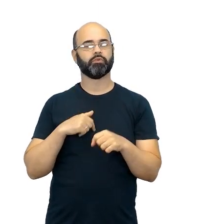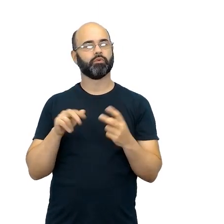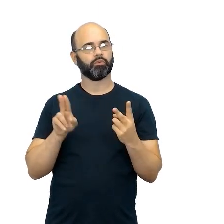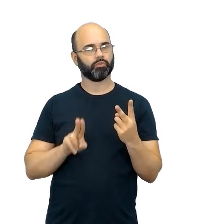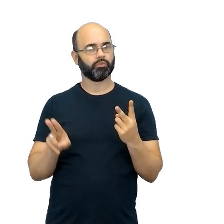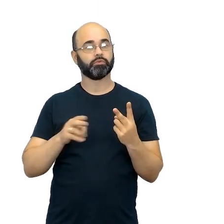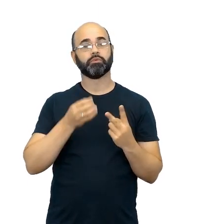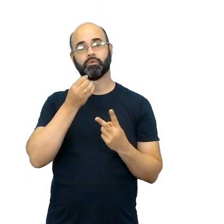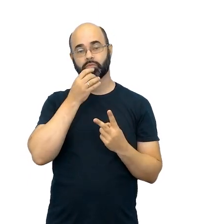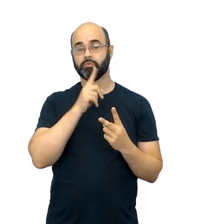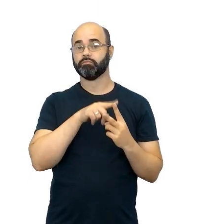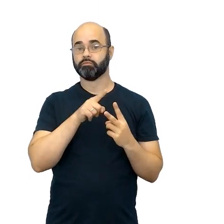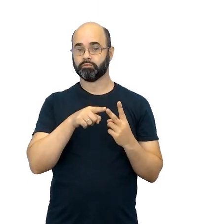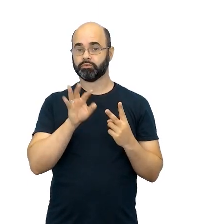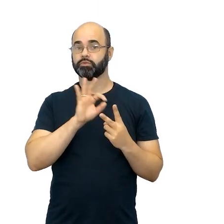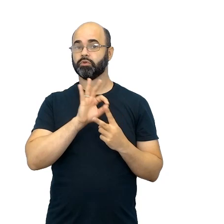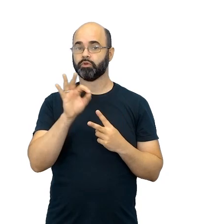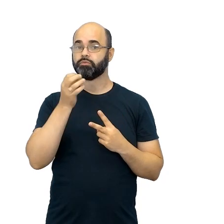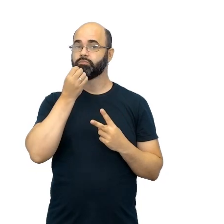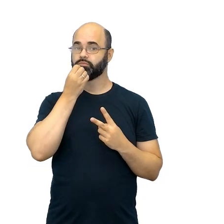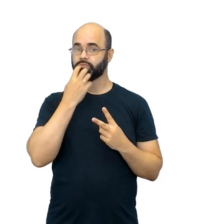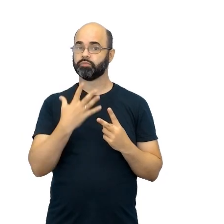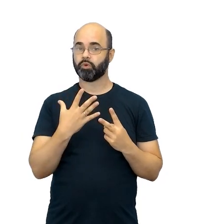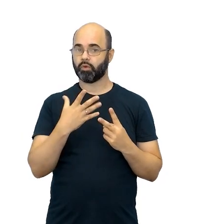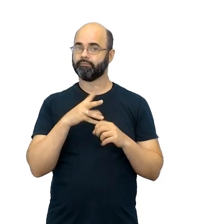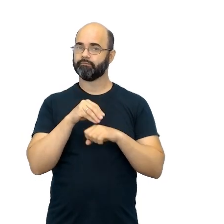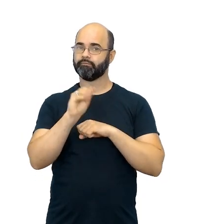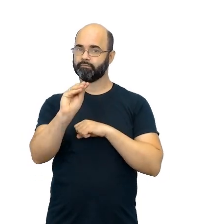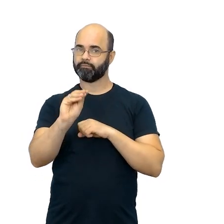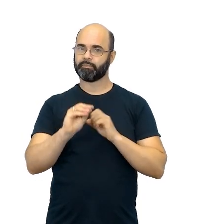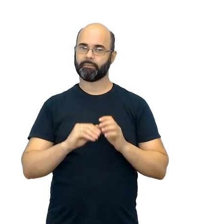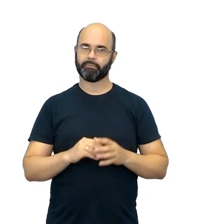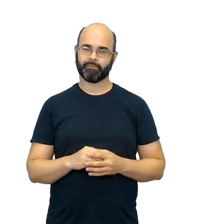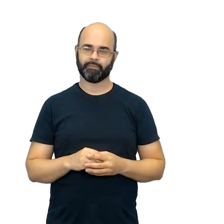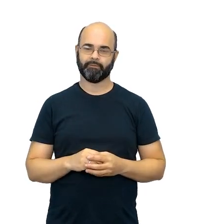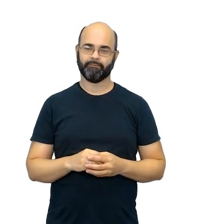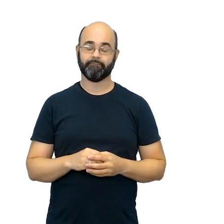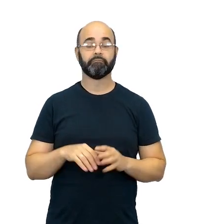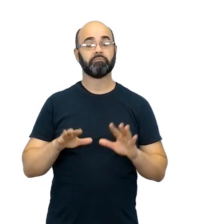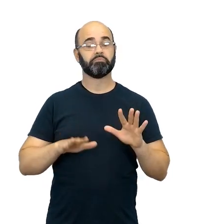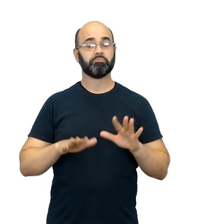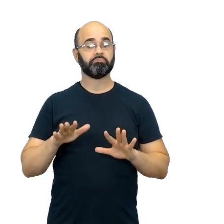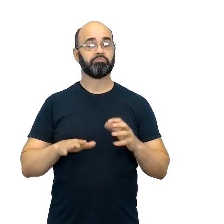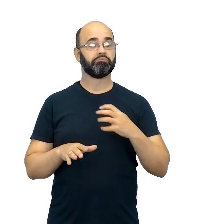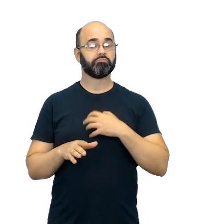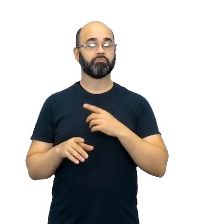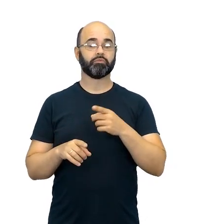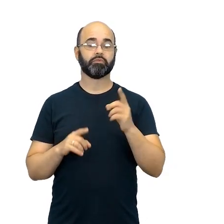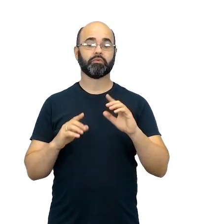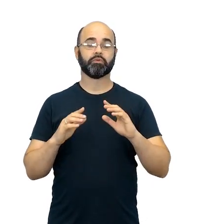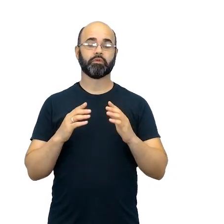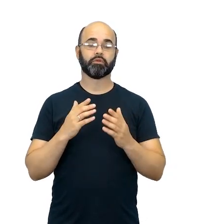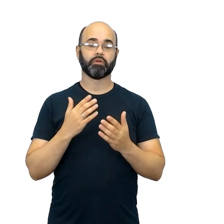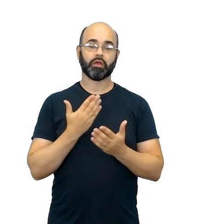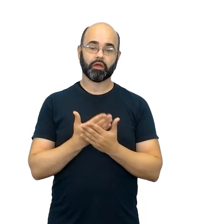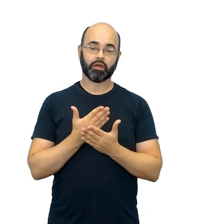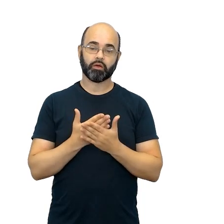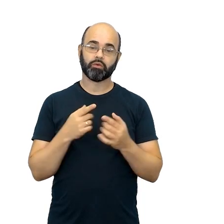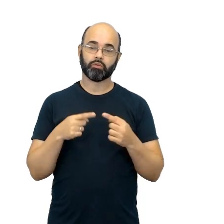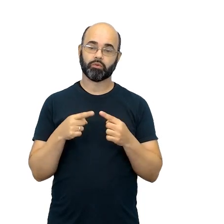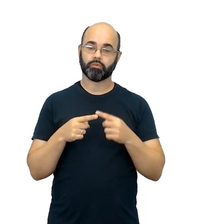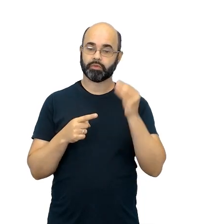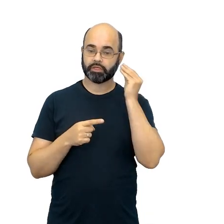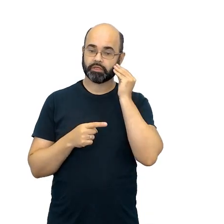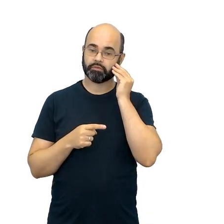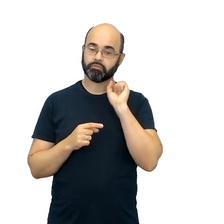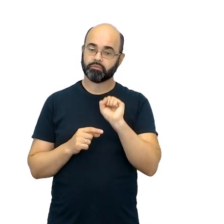pena procurar ali, e render novas possibilidades para o desenvolvimento de suas aulas, né? Então, vale a